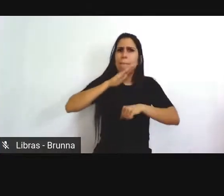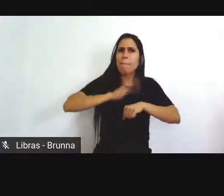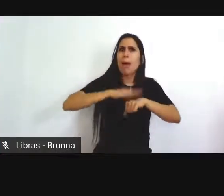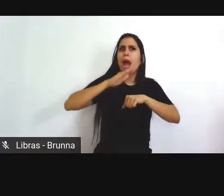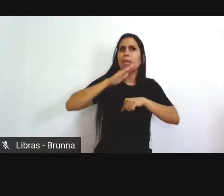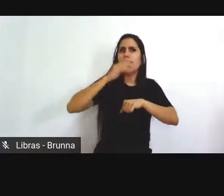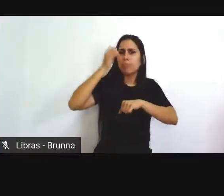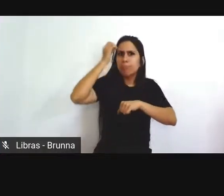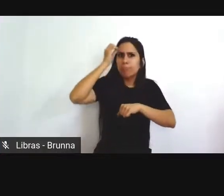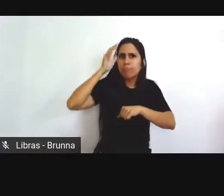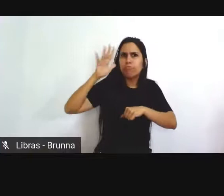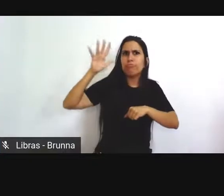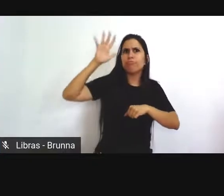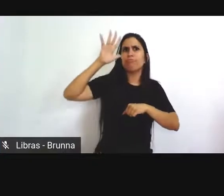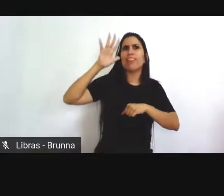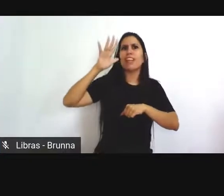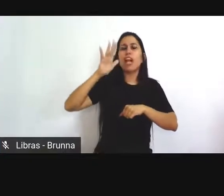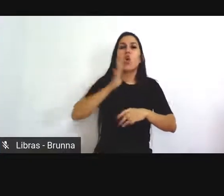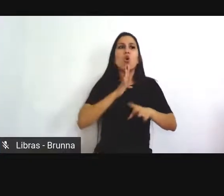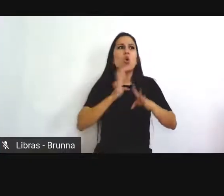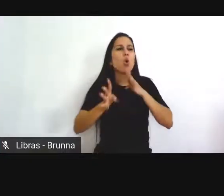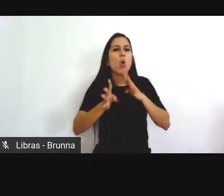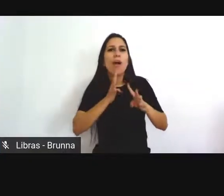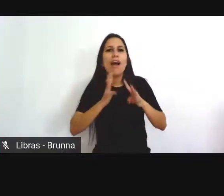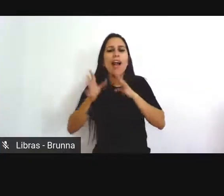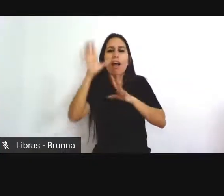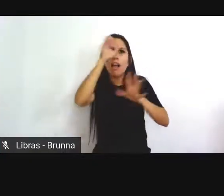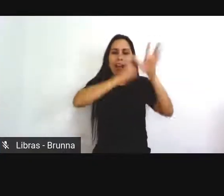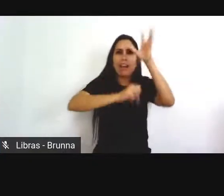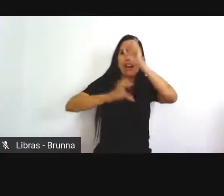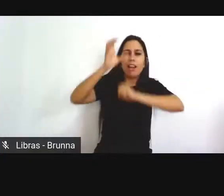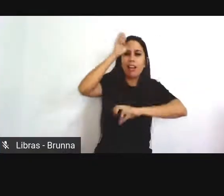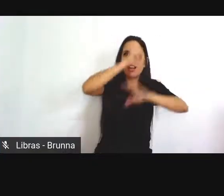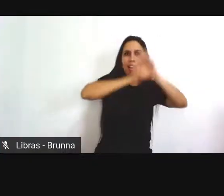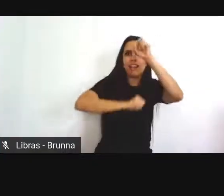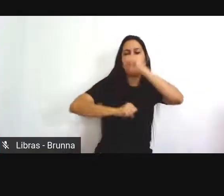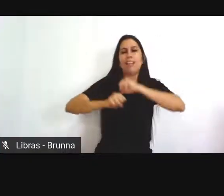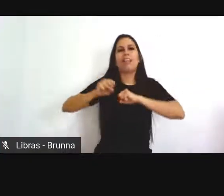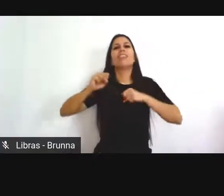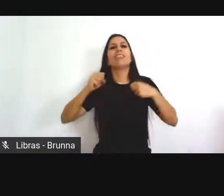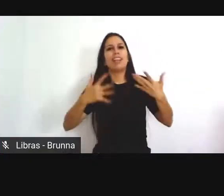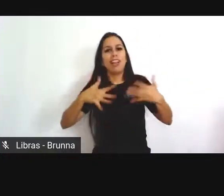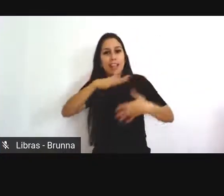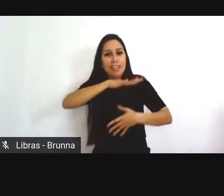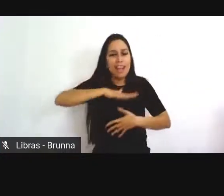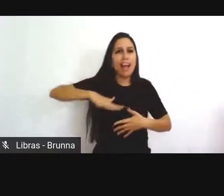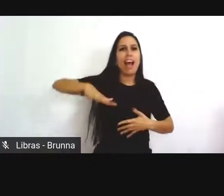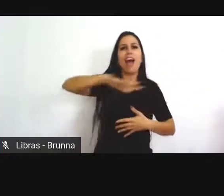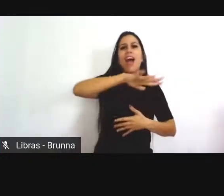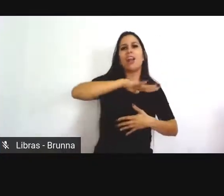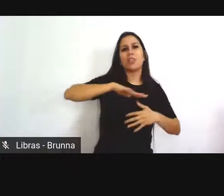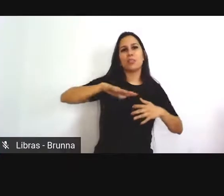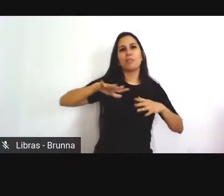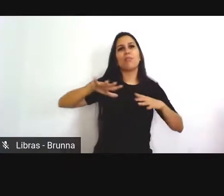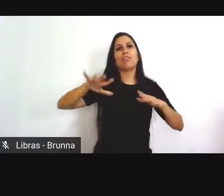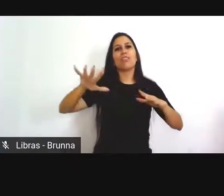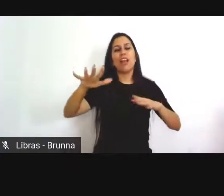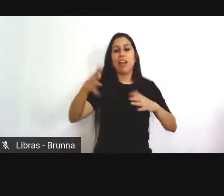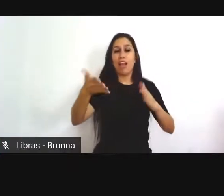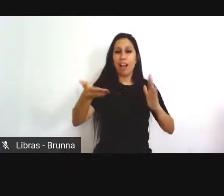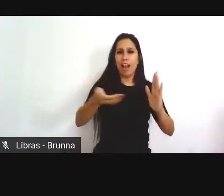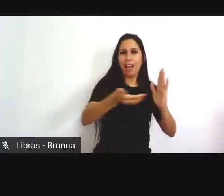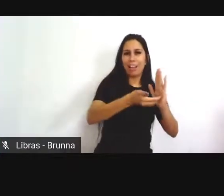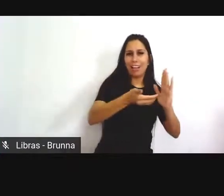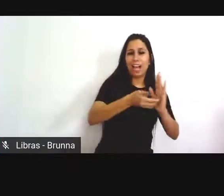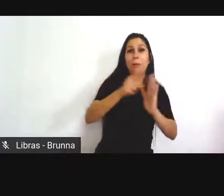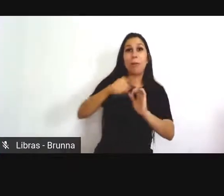bastante sólido para você se jogar, né, nesse oceano que é o mundo acadêmico.